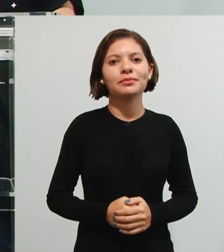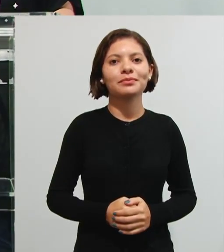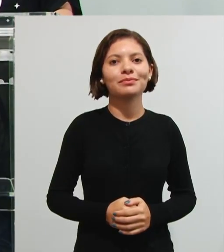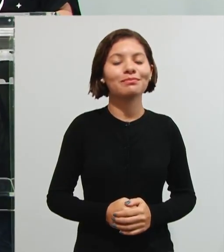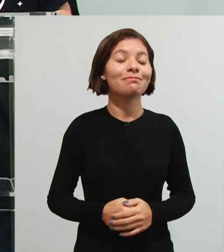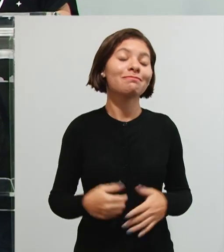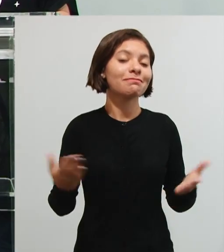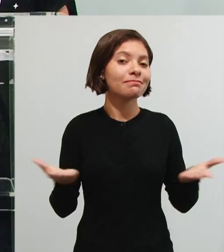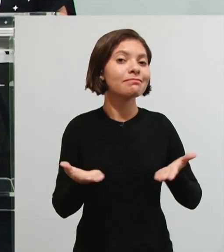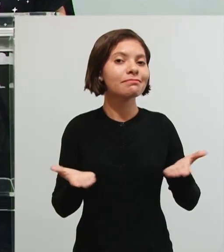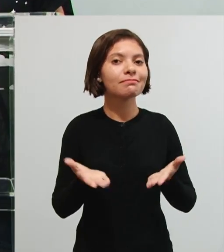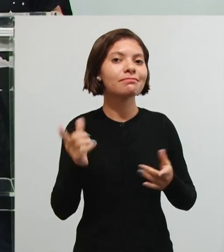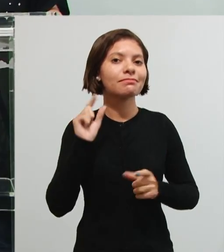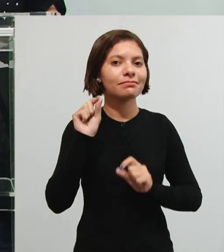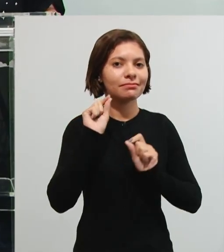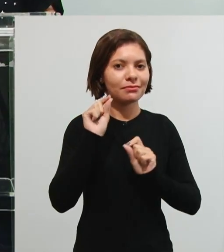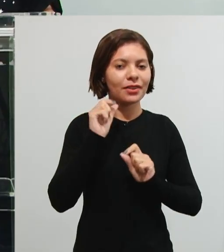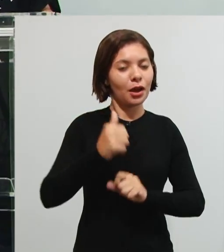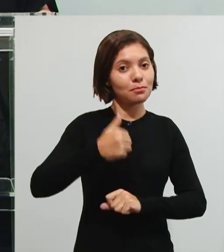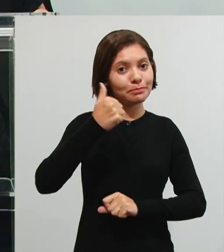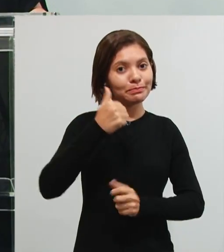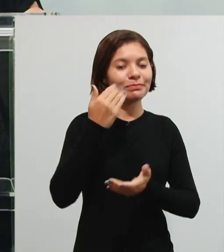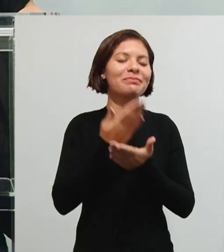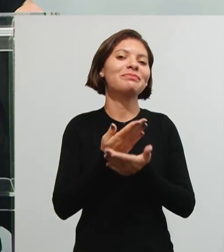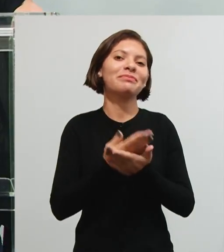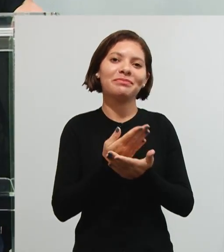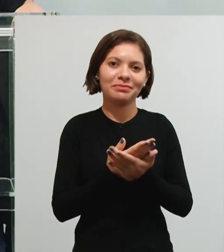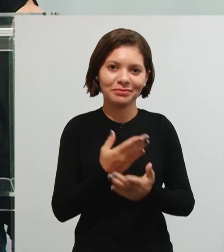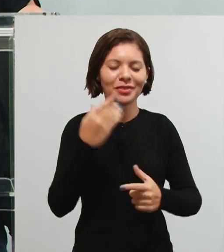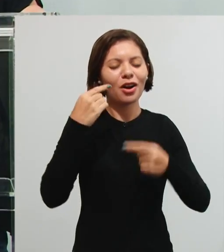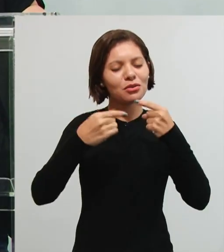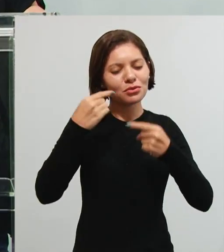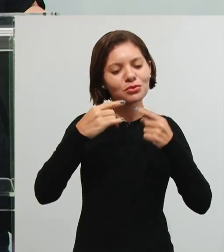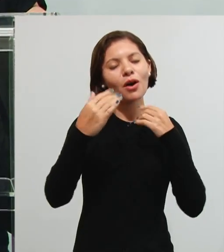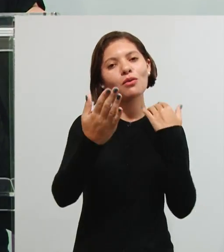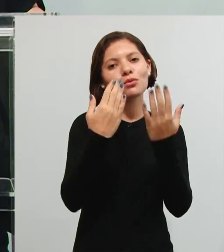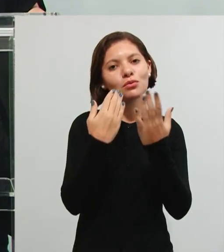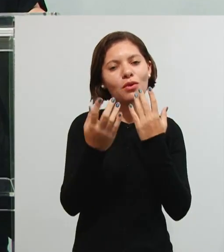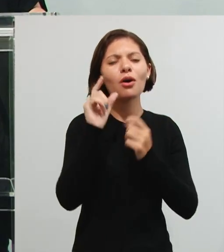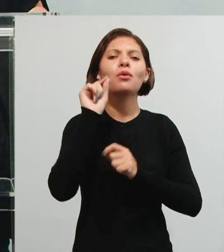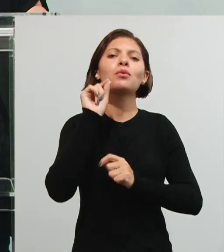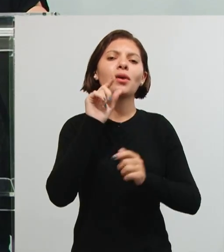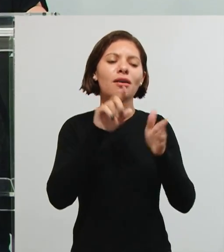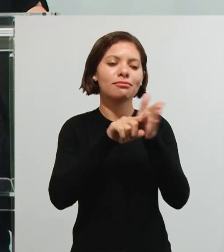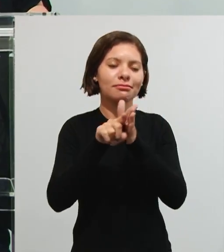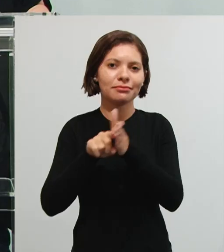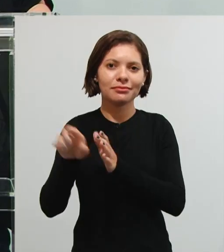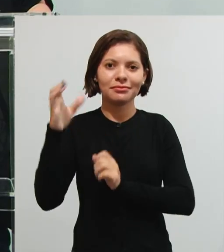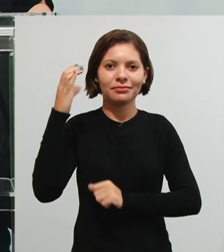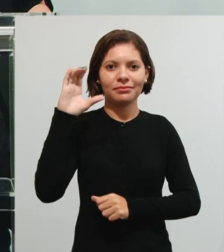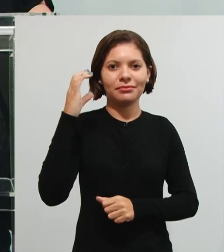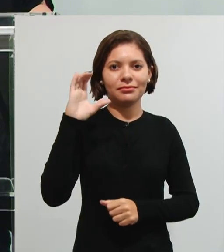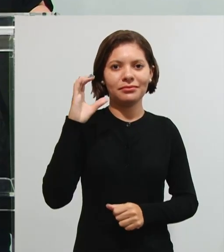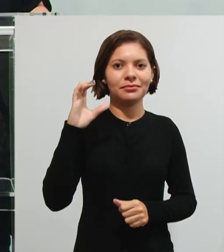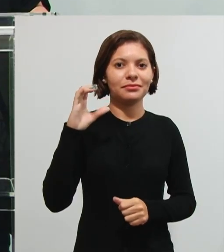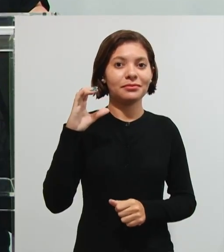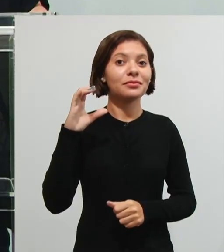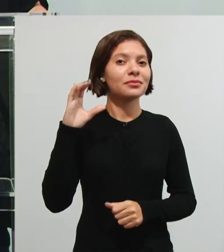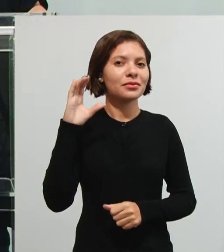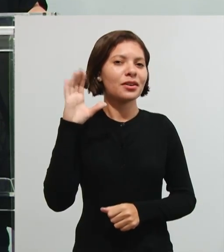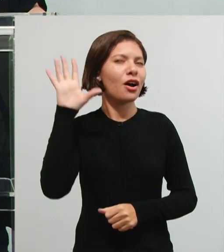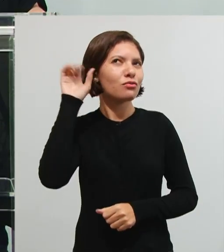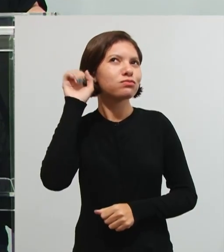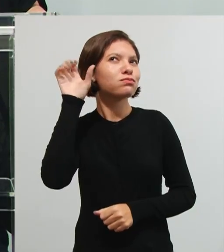Então, agora nós vamos para a nossa primeira aula, né? Discutir o que é pesquisa científica. Então, a gente ouve